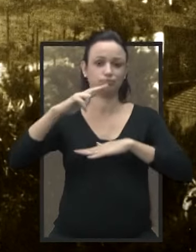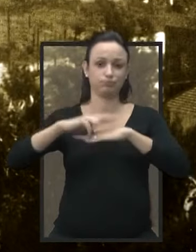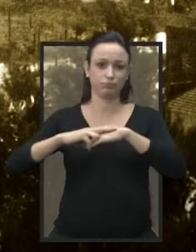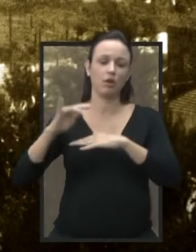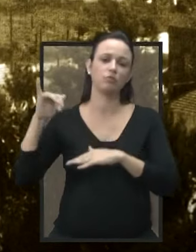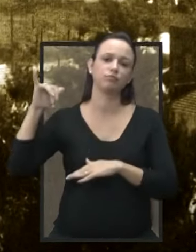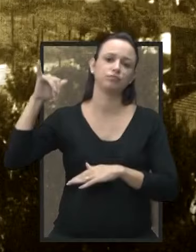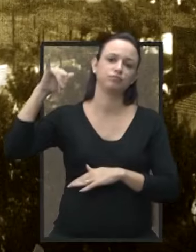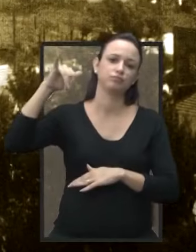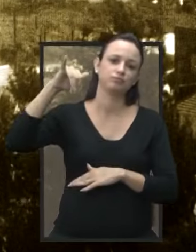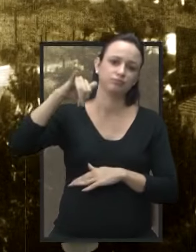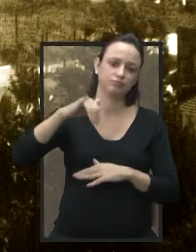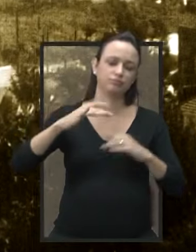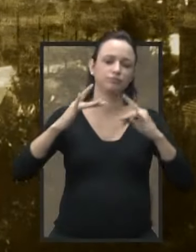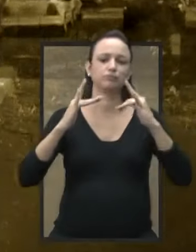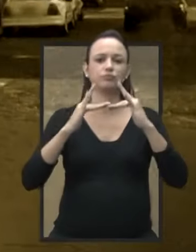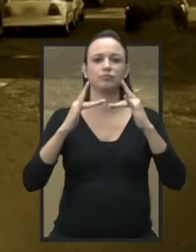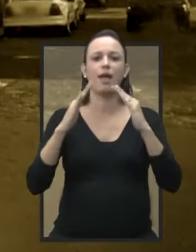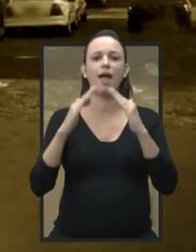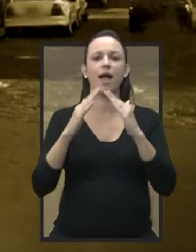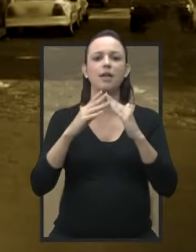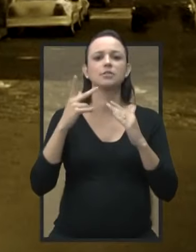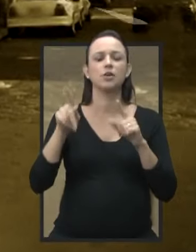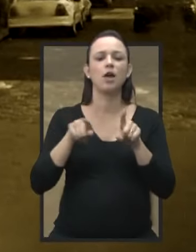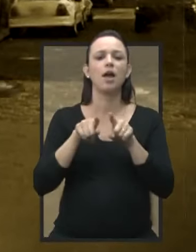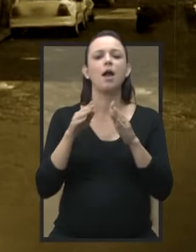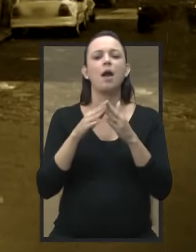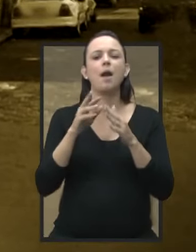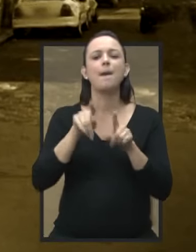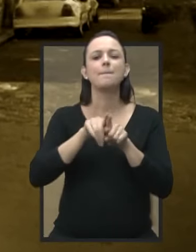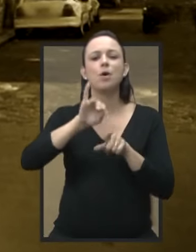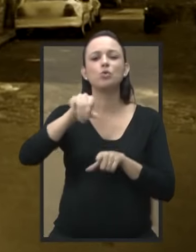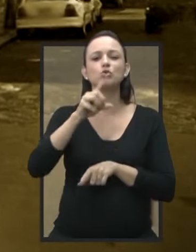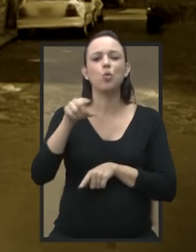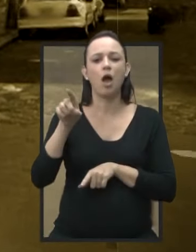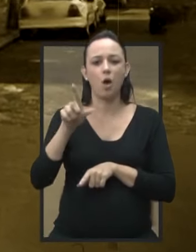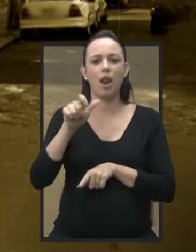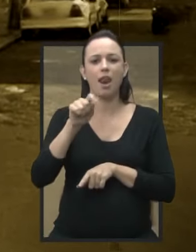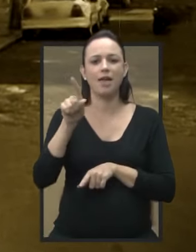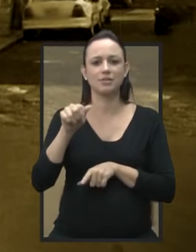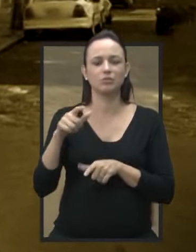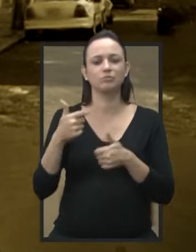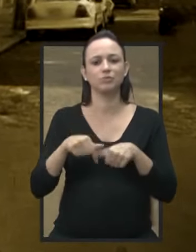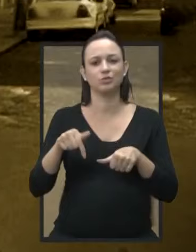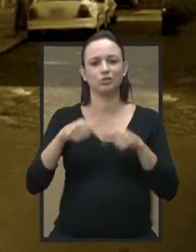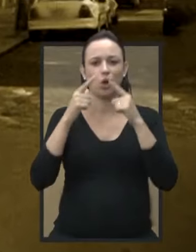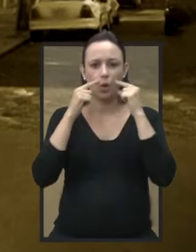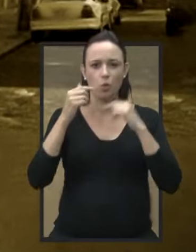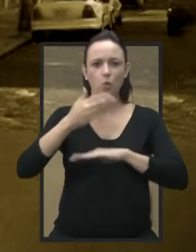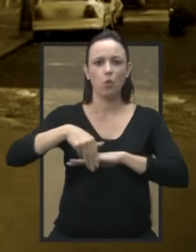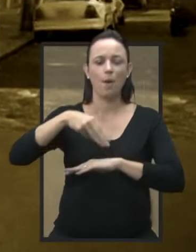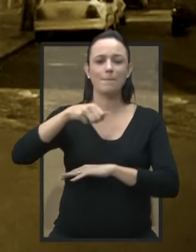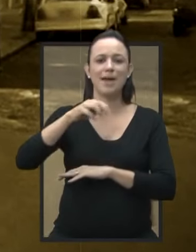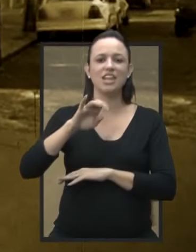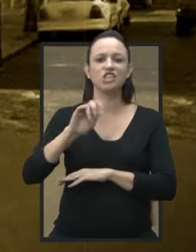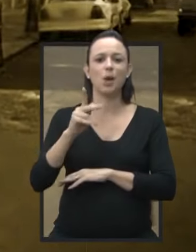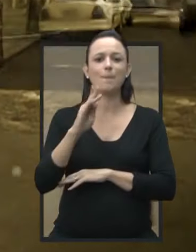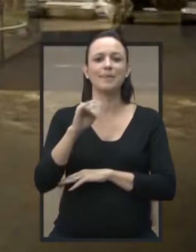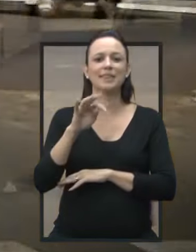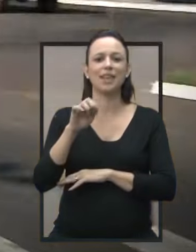de avião e foi velado na casa que o irmão dele, João Lázaro de Almeida Prado, mantinha em Jaú, na rua